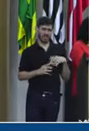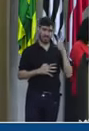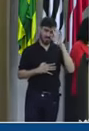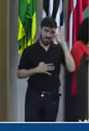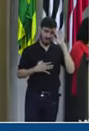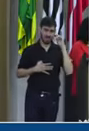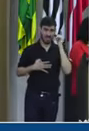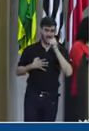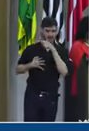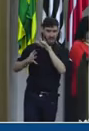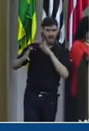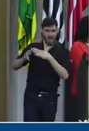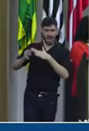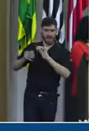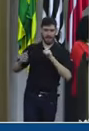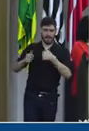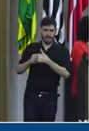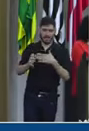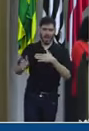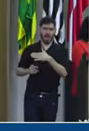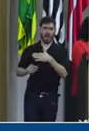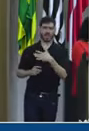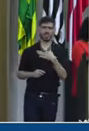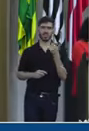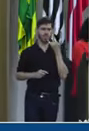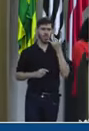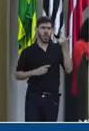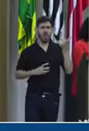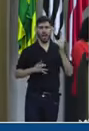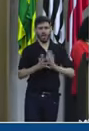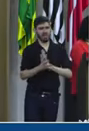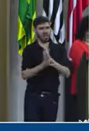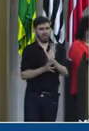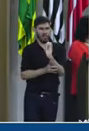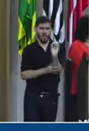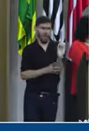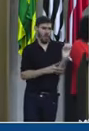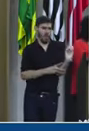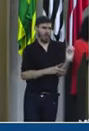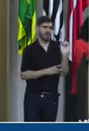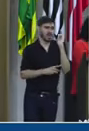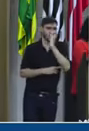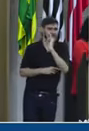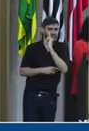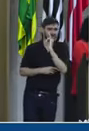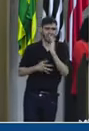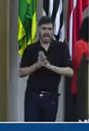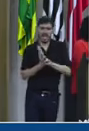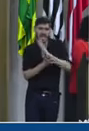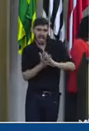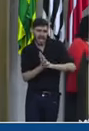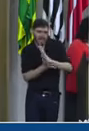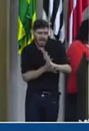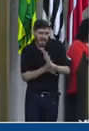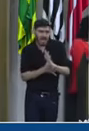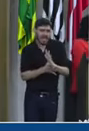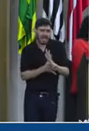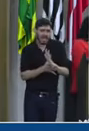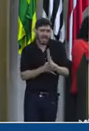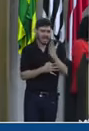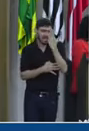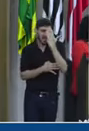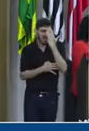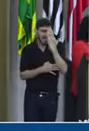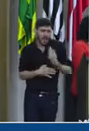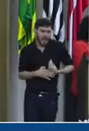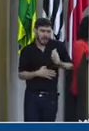ribeirinha, que não tem um telefone para ligar, secretária, que não tem energia na comunidade e que não sabe nem que